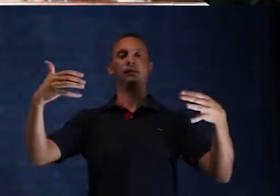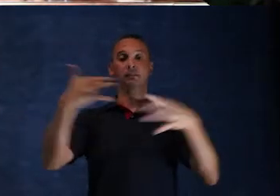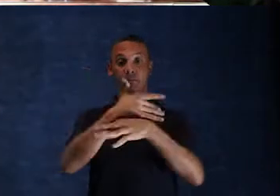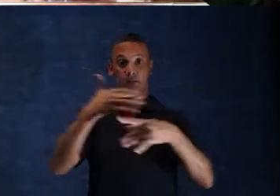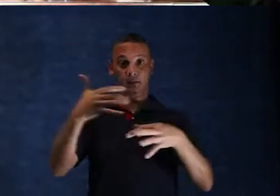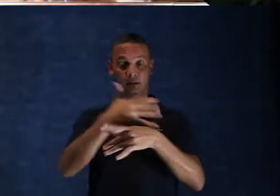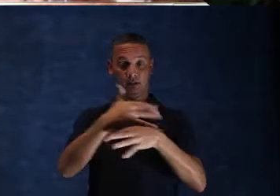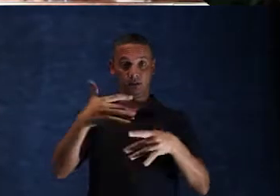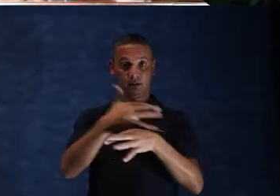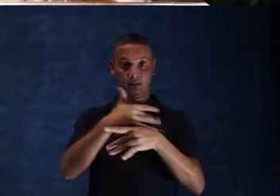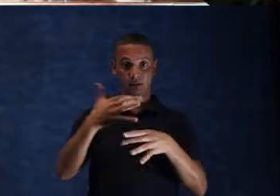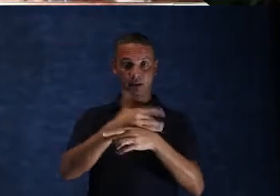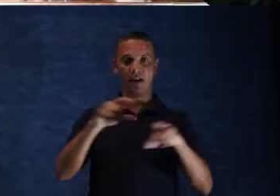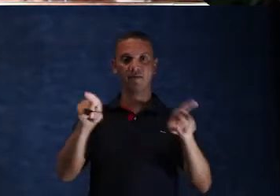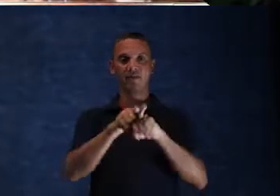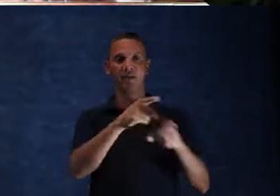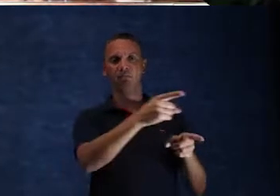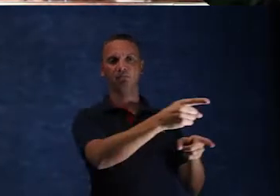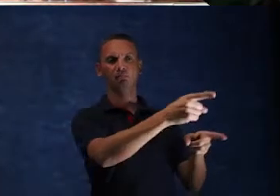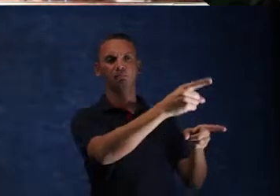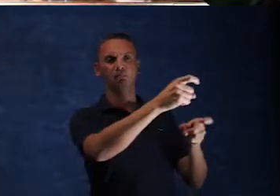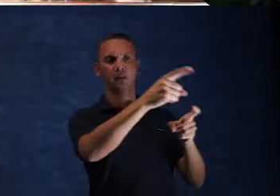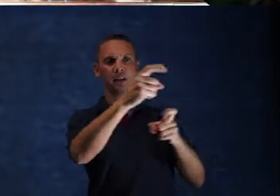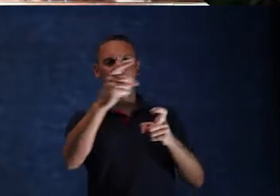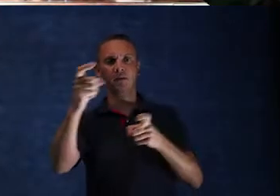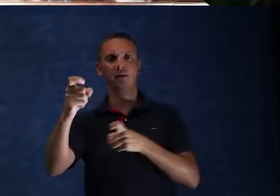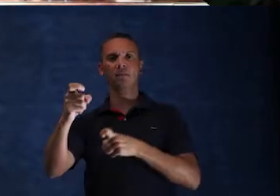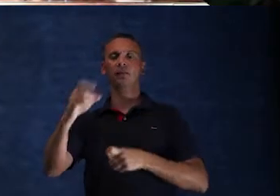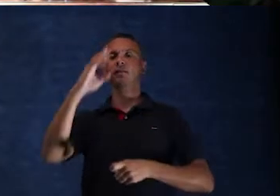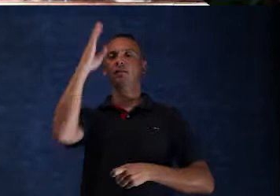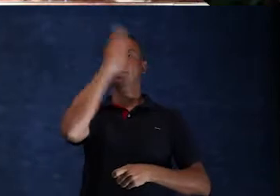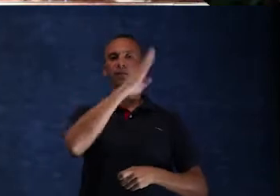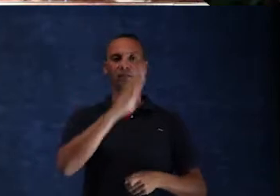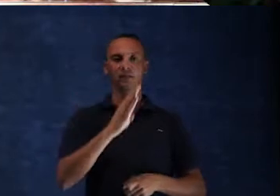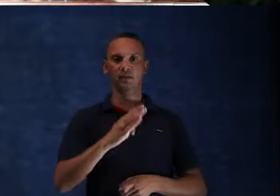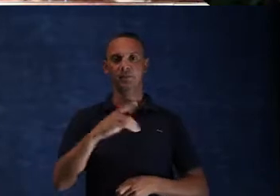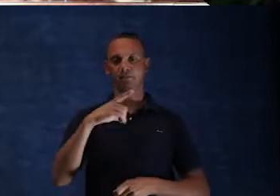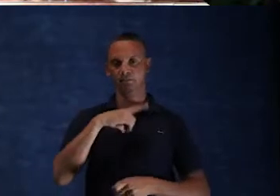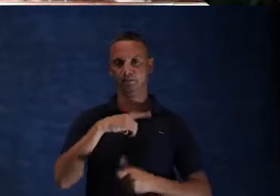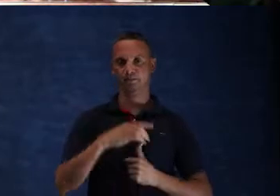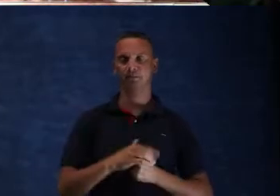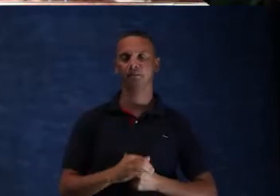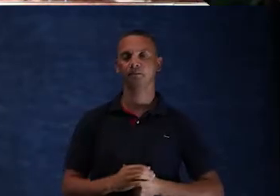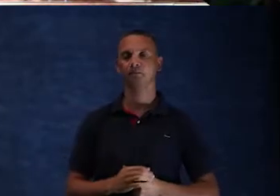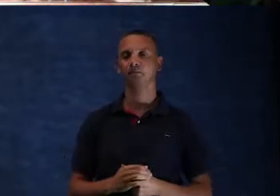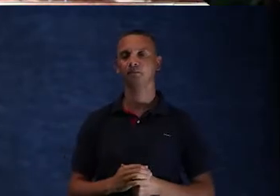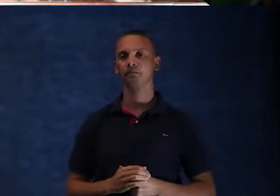Cidades e os crimes na ficção brasileira criminal contemporânea,